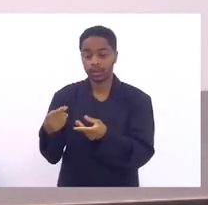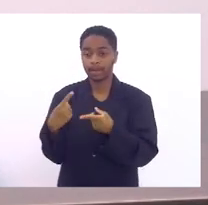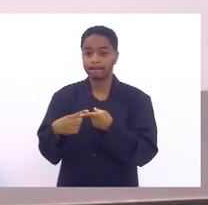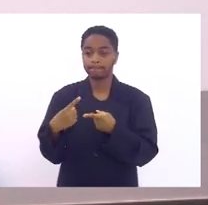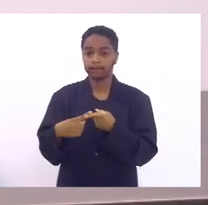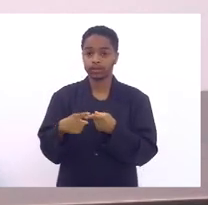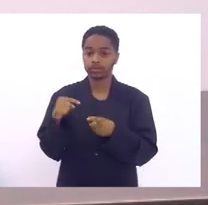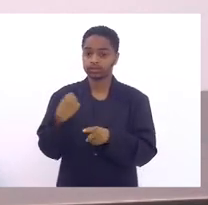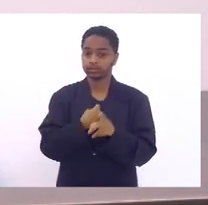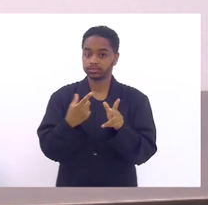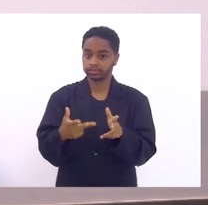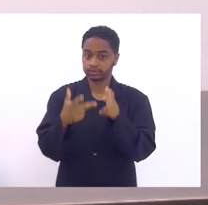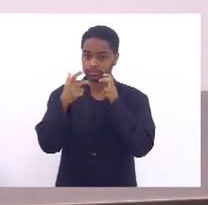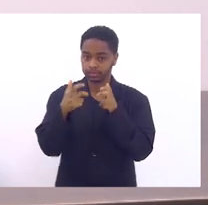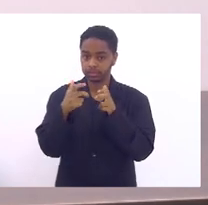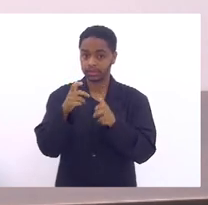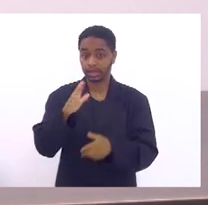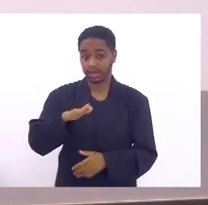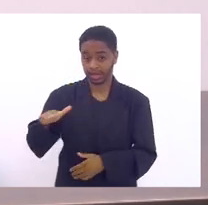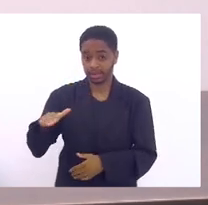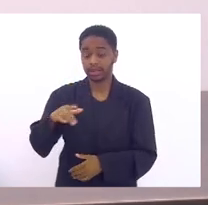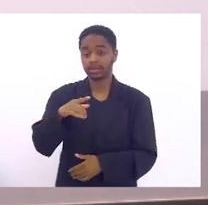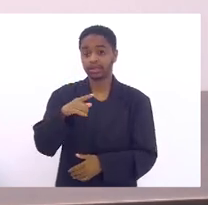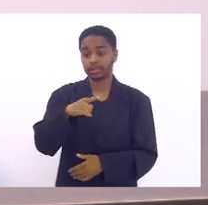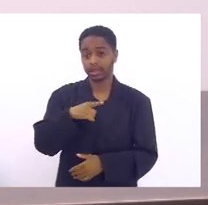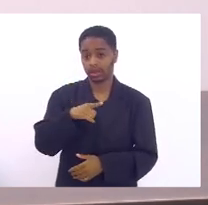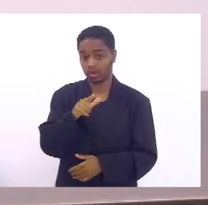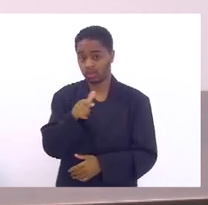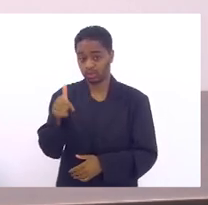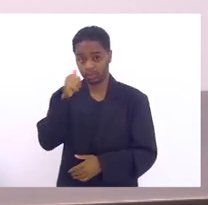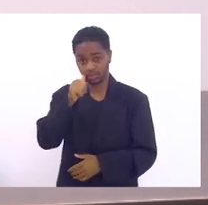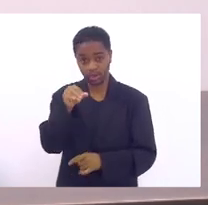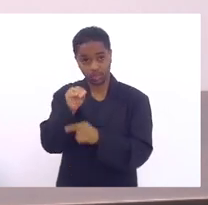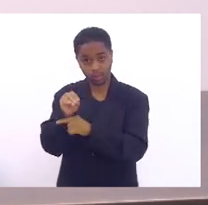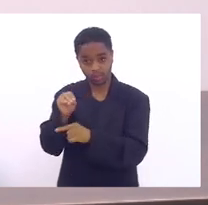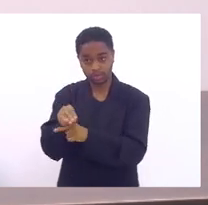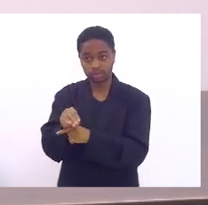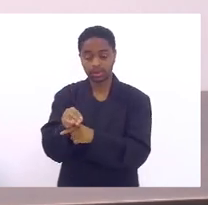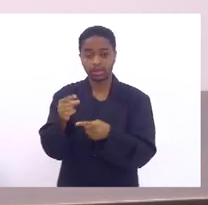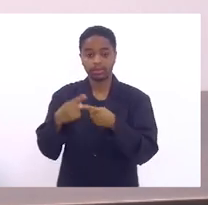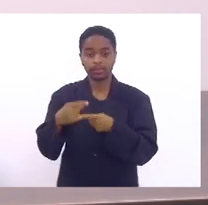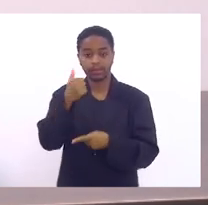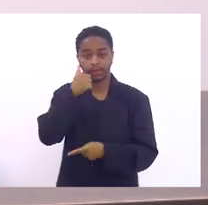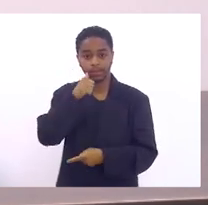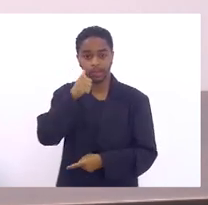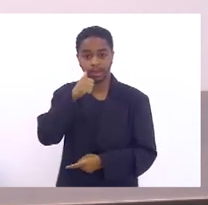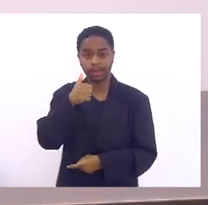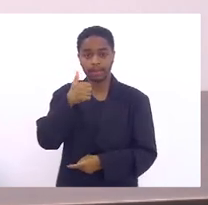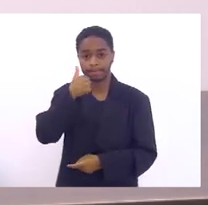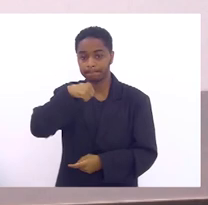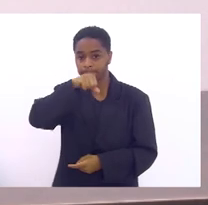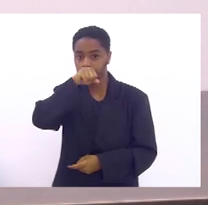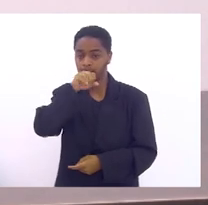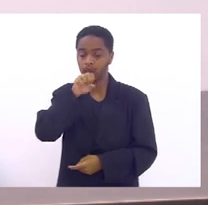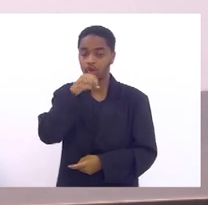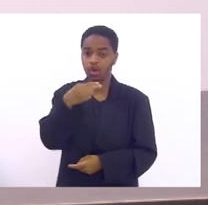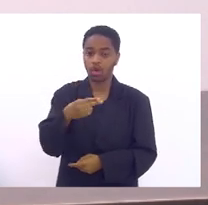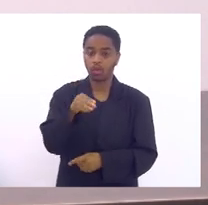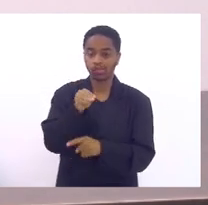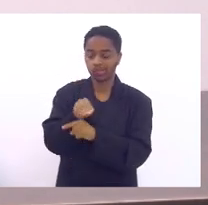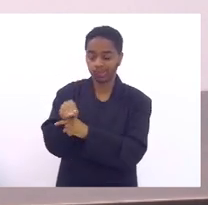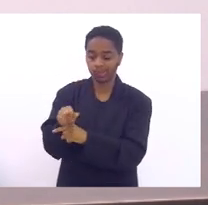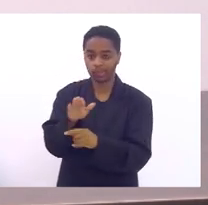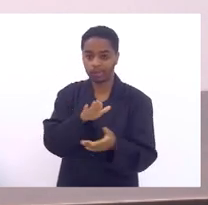que o os órfãos do feminicídio eles são cuidados por mulheres né s a mulher mãe ou cuidadora é morta e quem